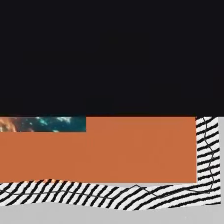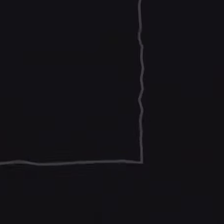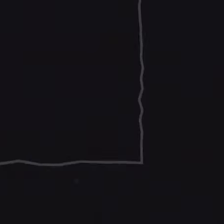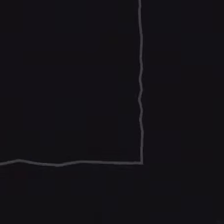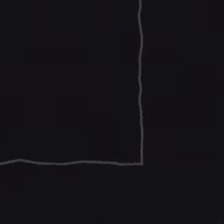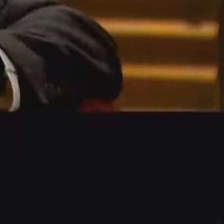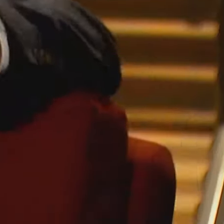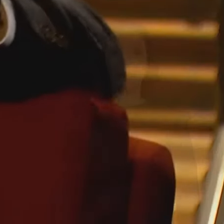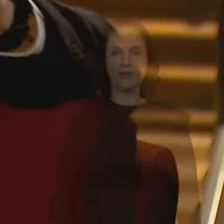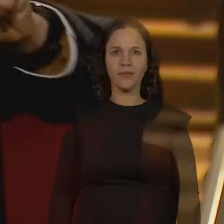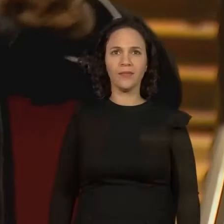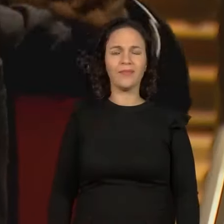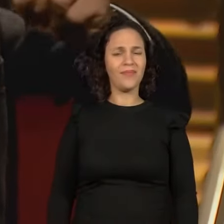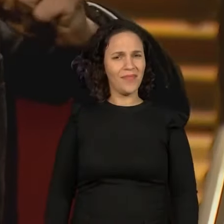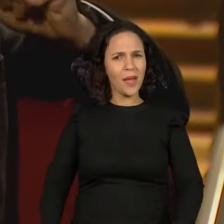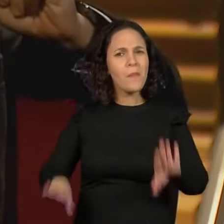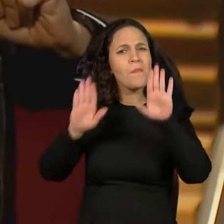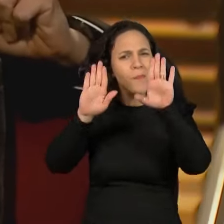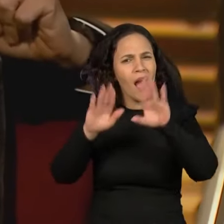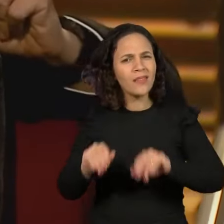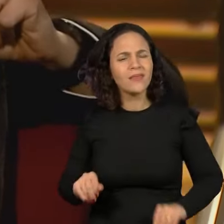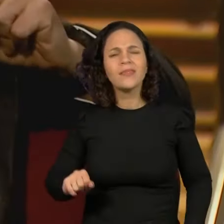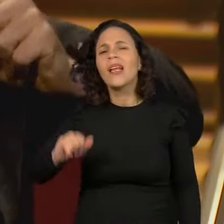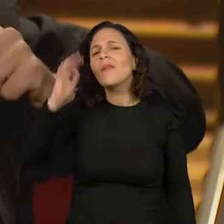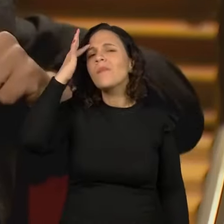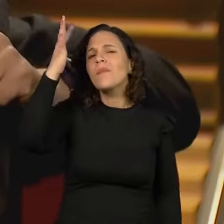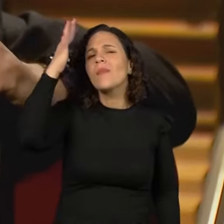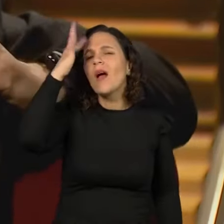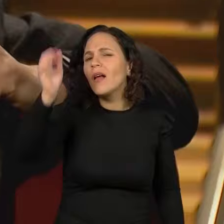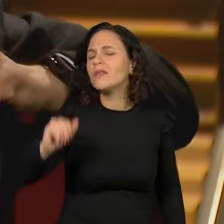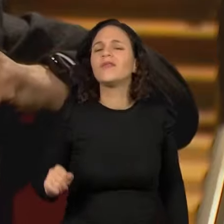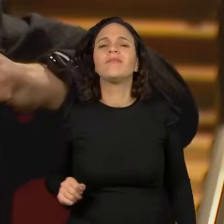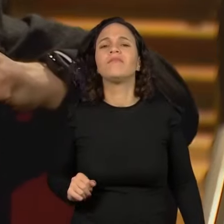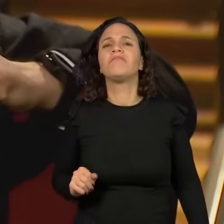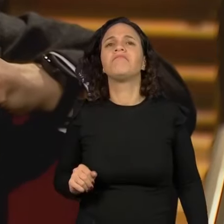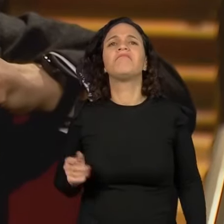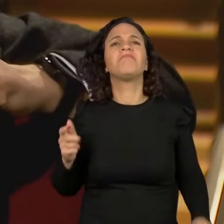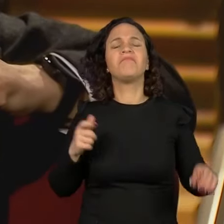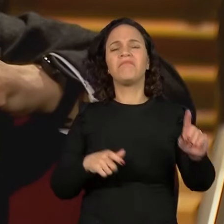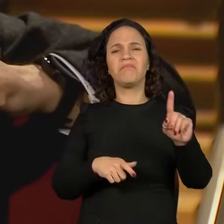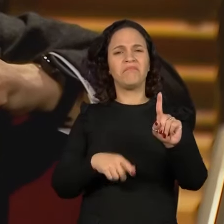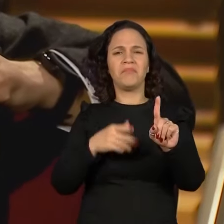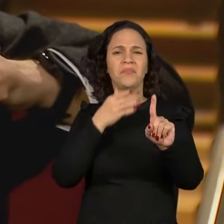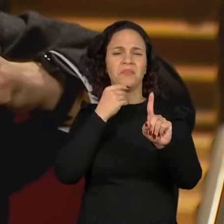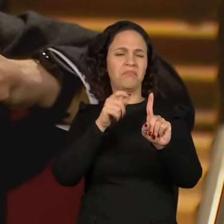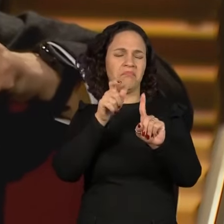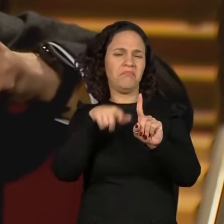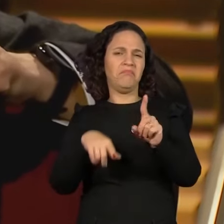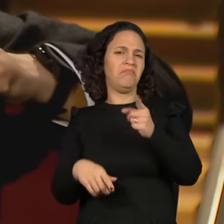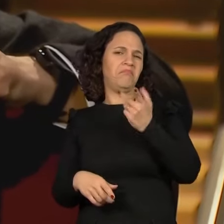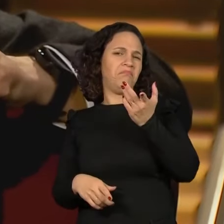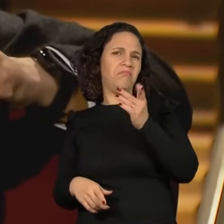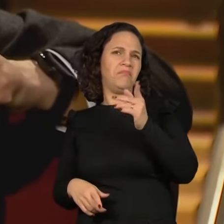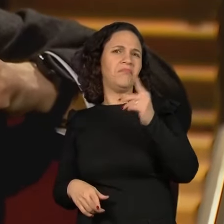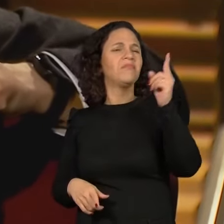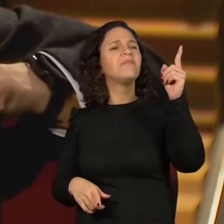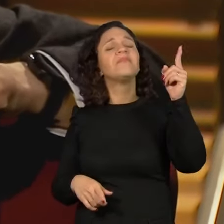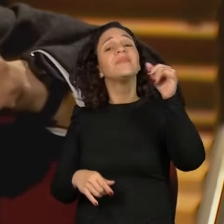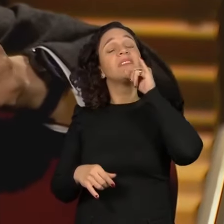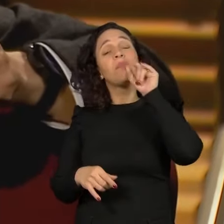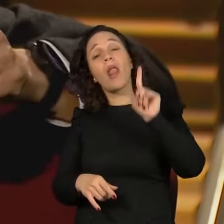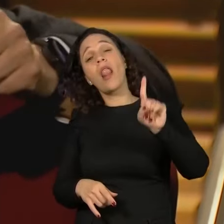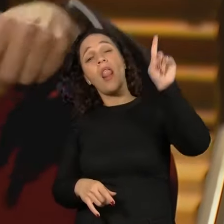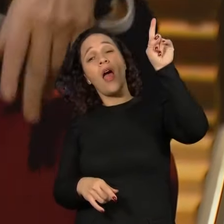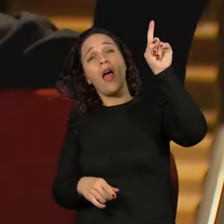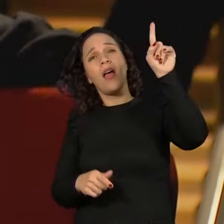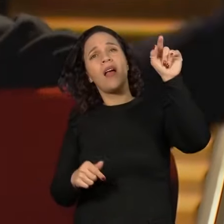vê só que vamos imaginar o carinha lá do outro lado aí ele olha para cá